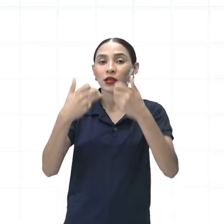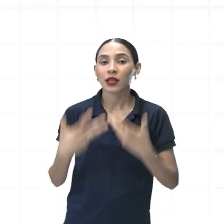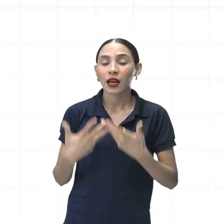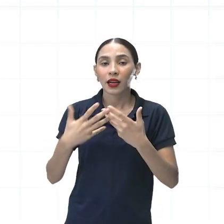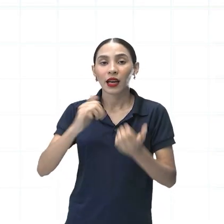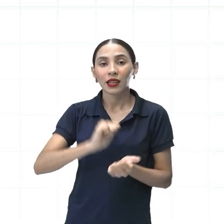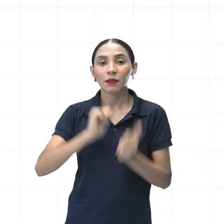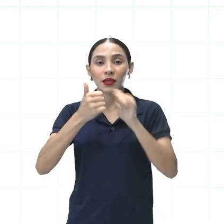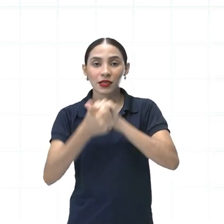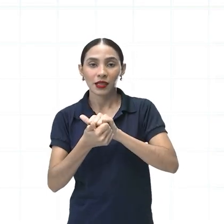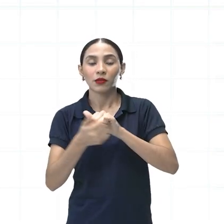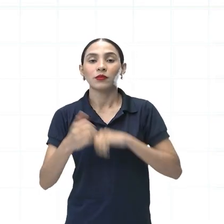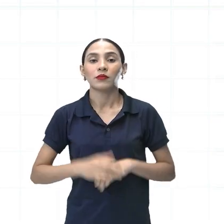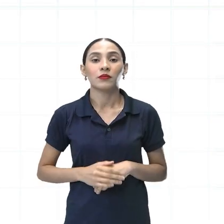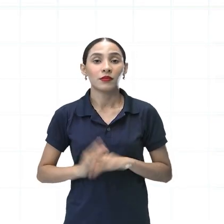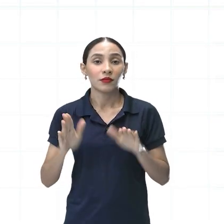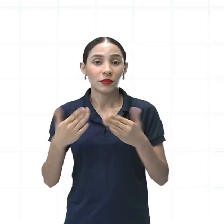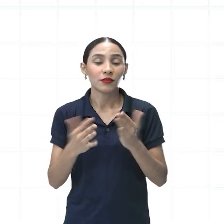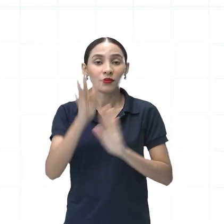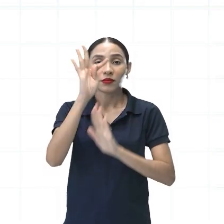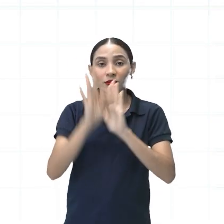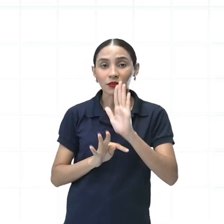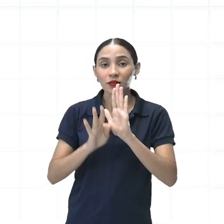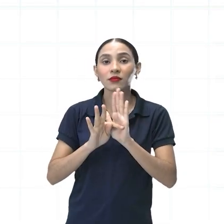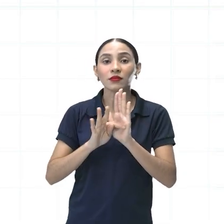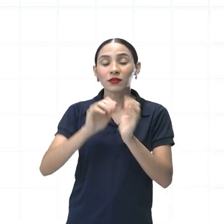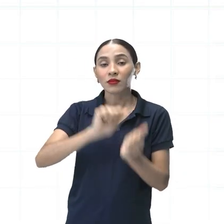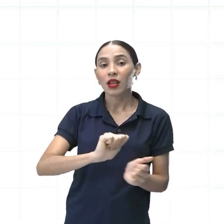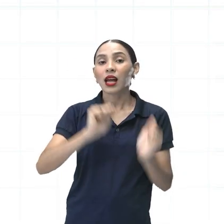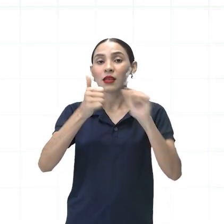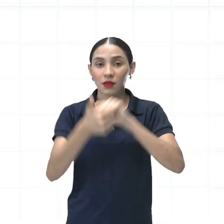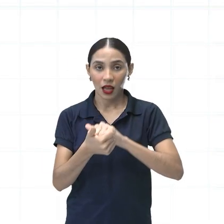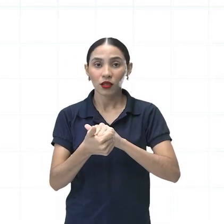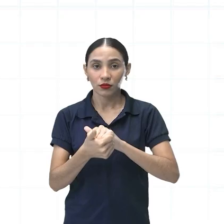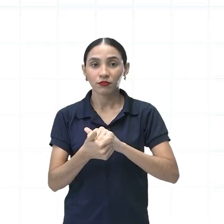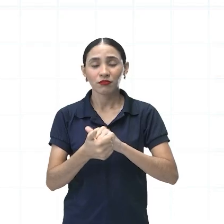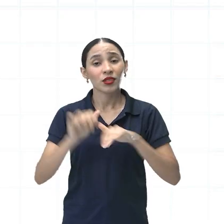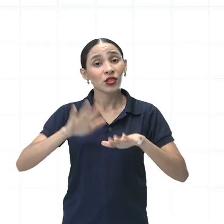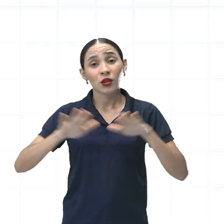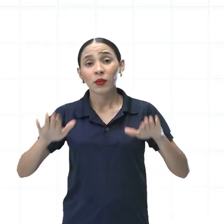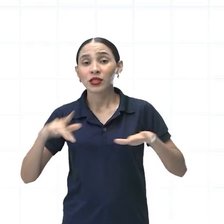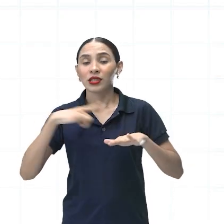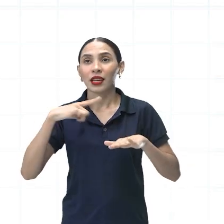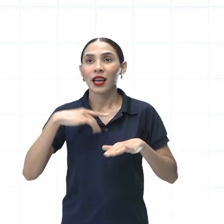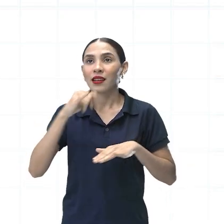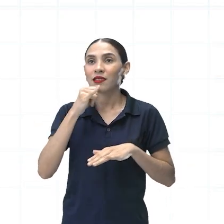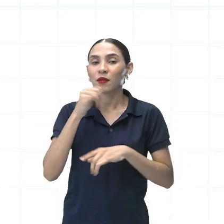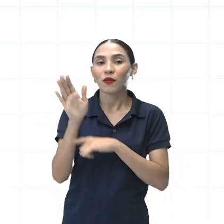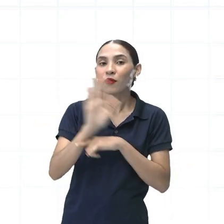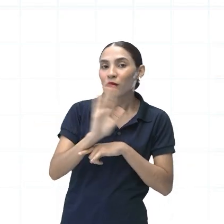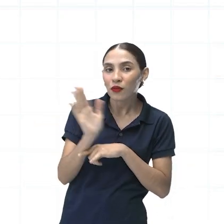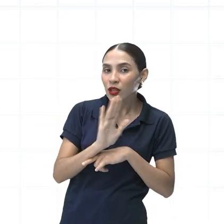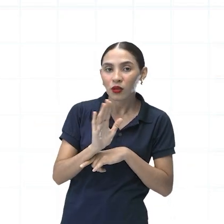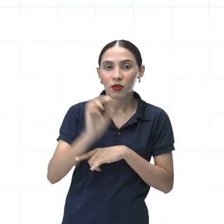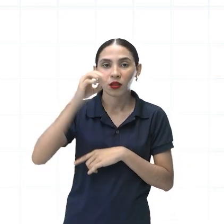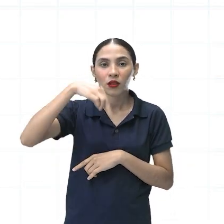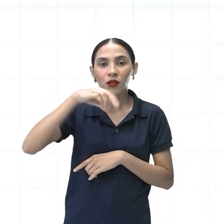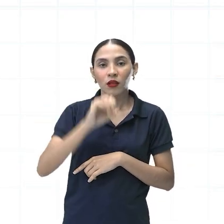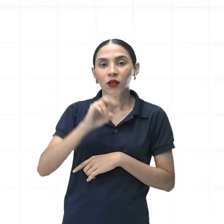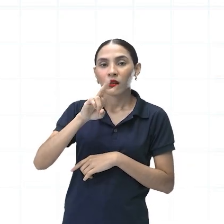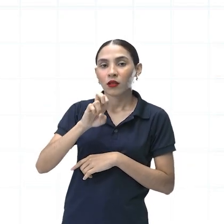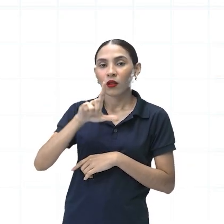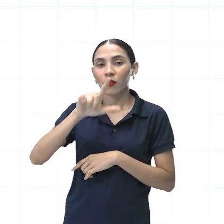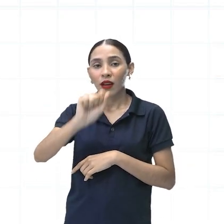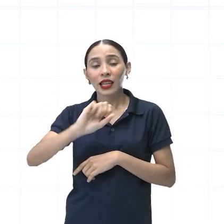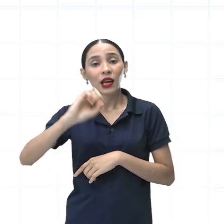essa adaptação? O texto ele foi adaptado. Geralmente, quando tem uma novela, um filme, ou até mesmo